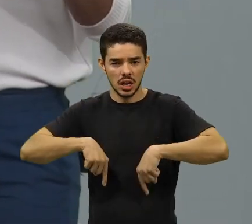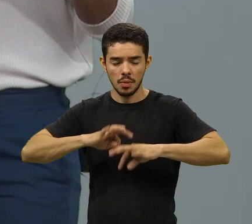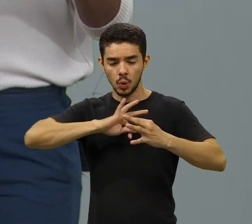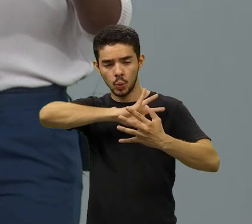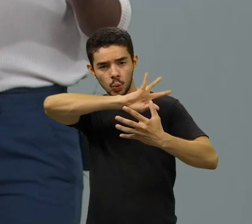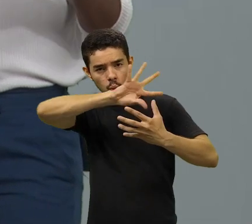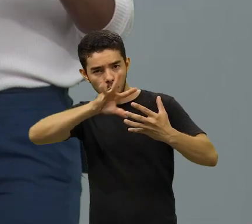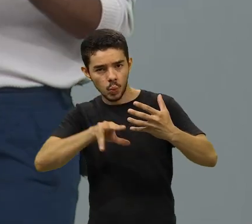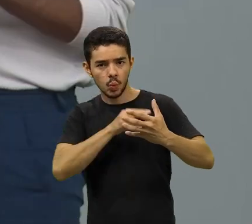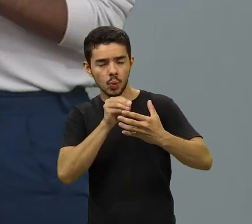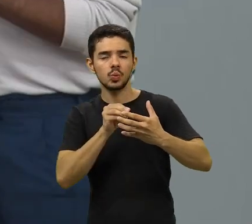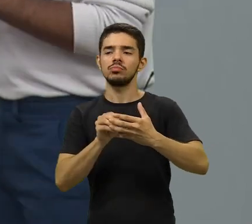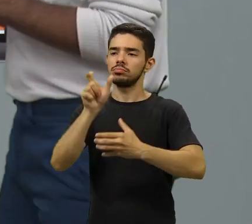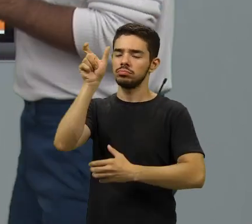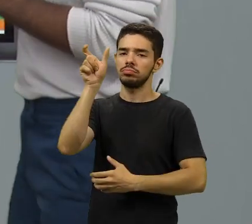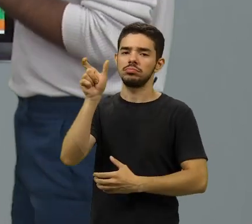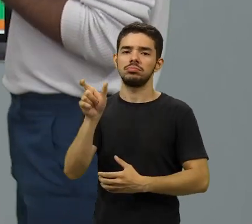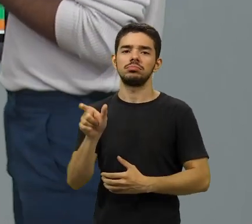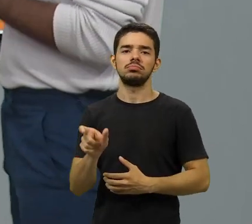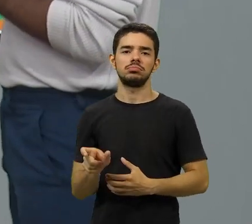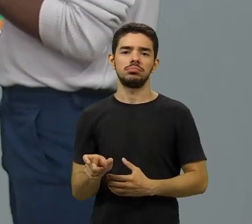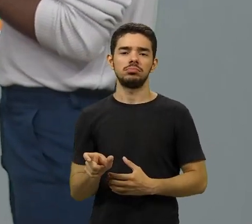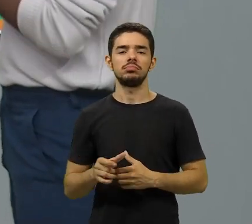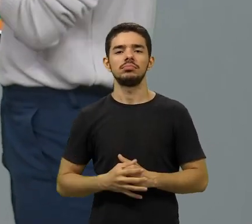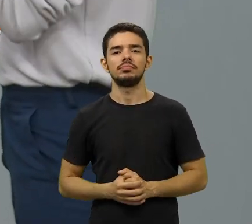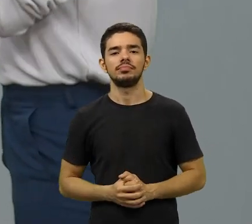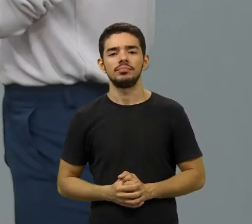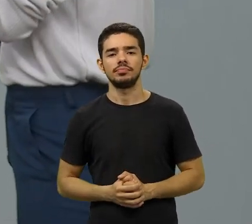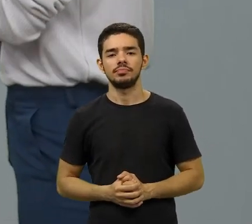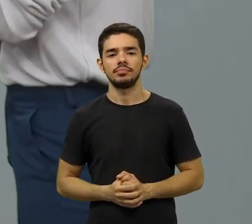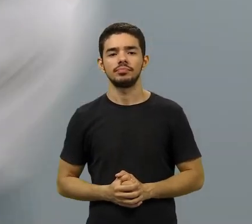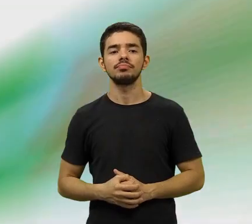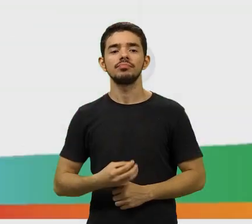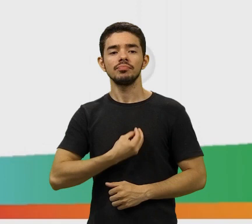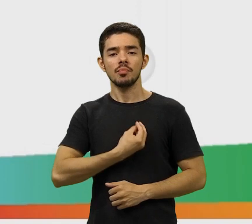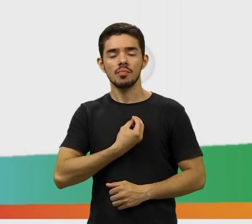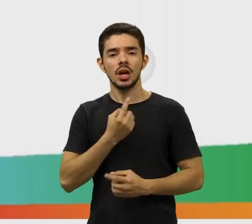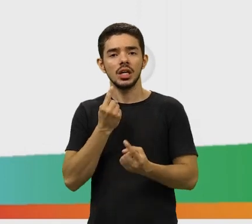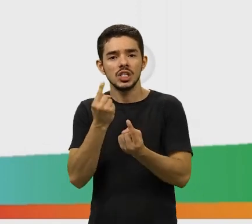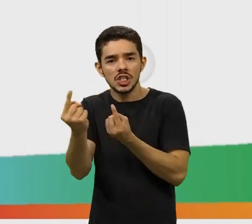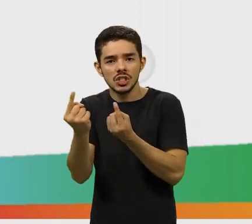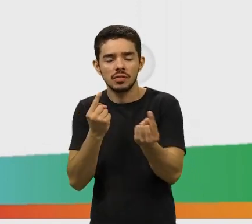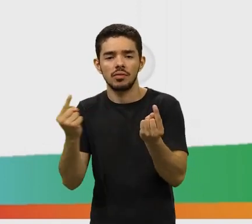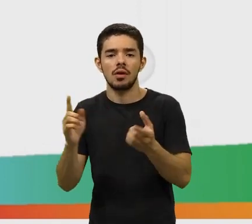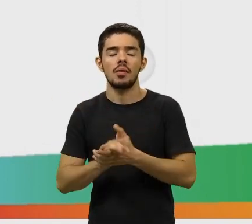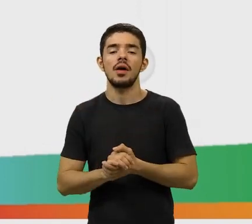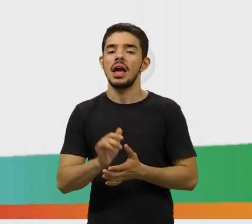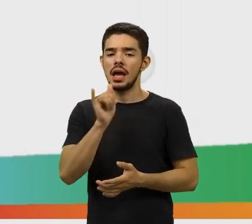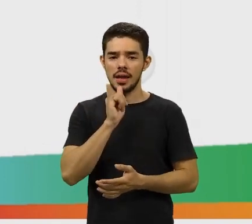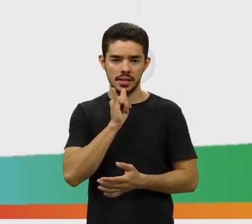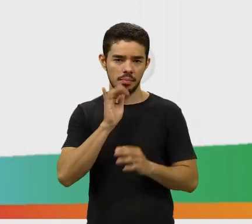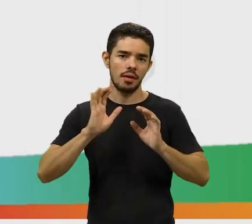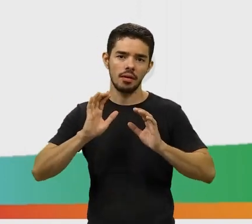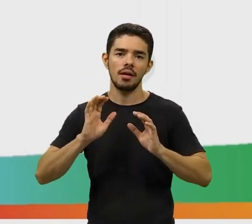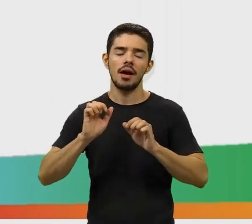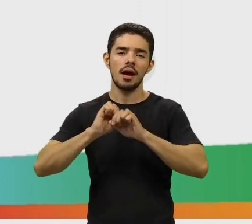toda essa junção forma um organismo, ou seja, um ser individual. E é um exemplo claro, o